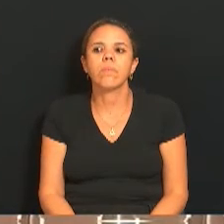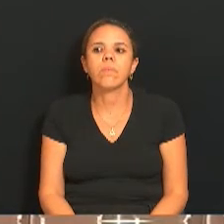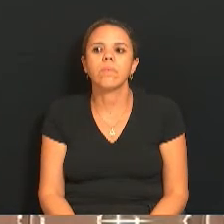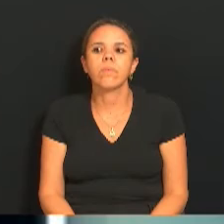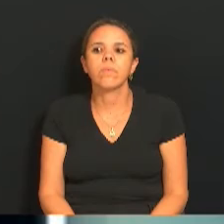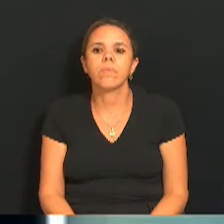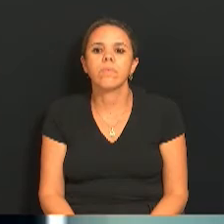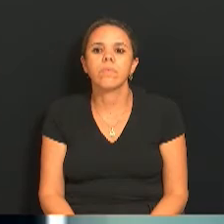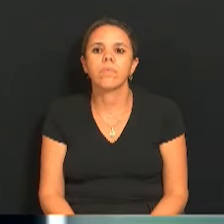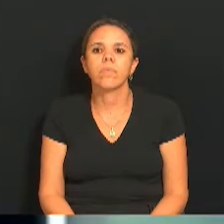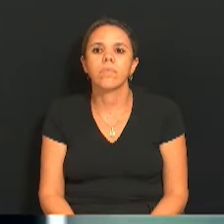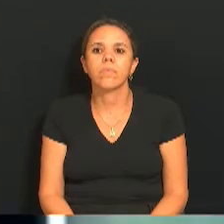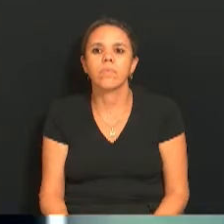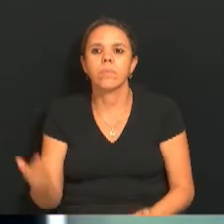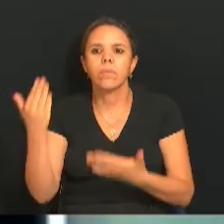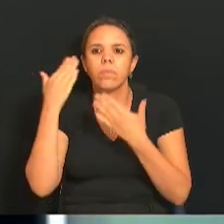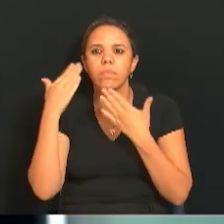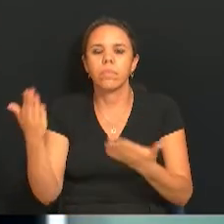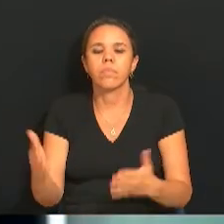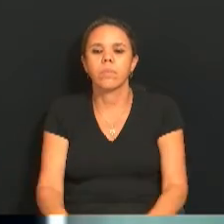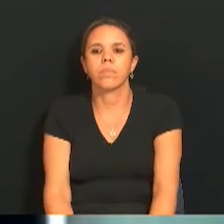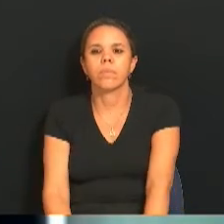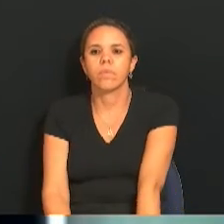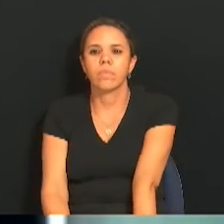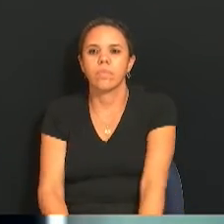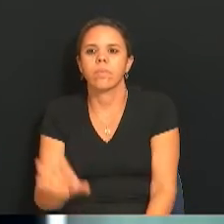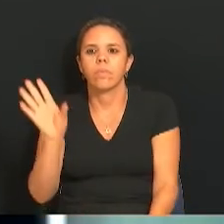Ô, comandante, muito obrigado, vou tentar ser breve.